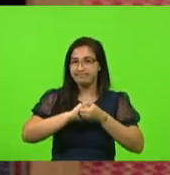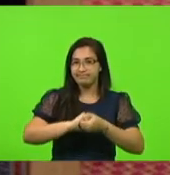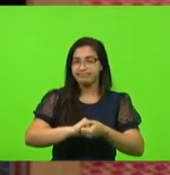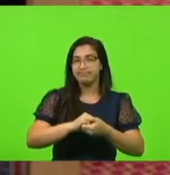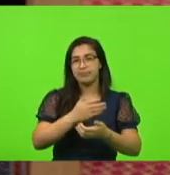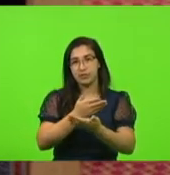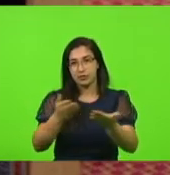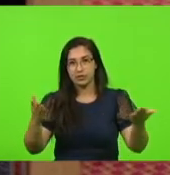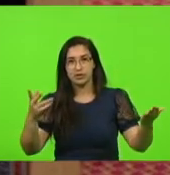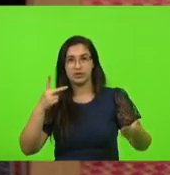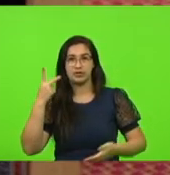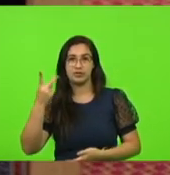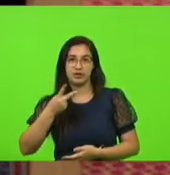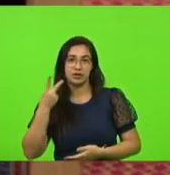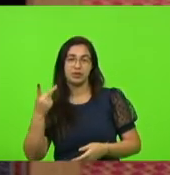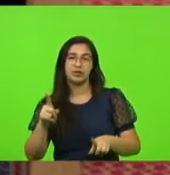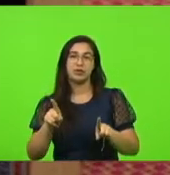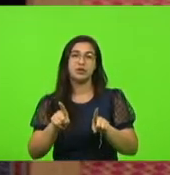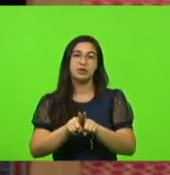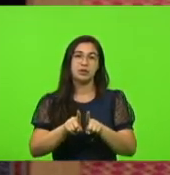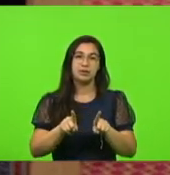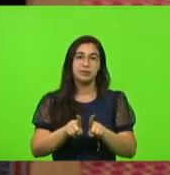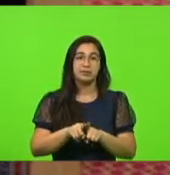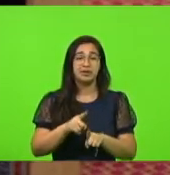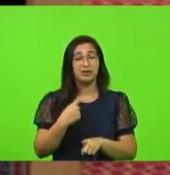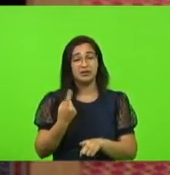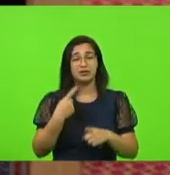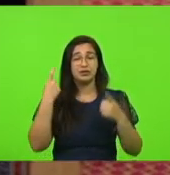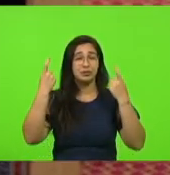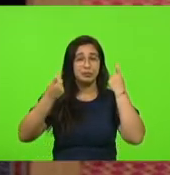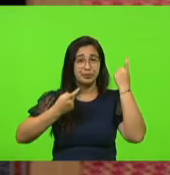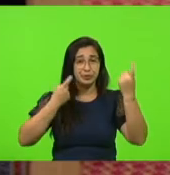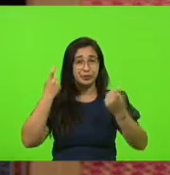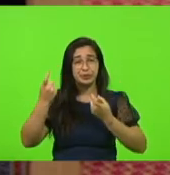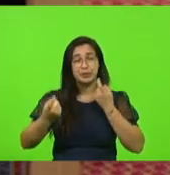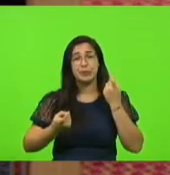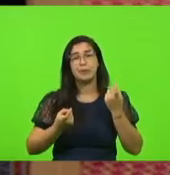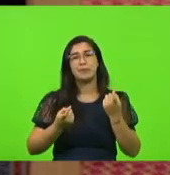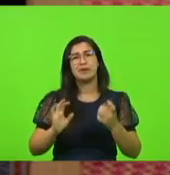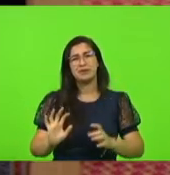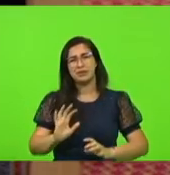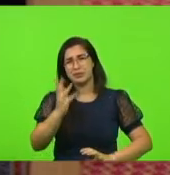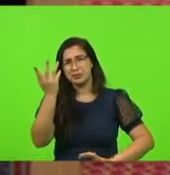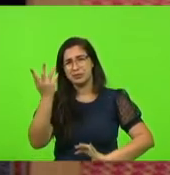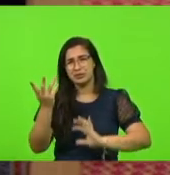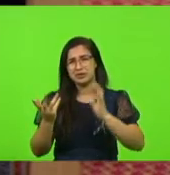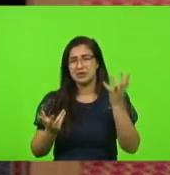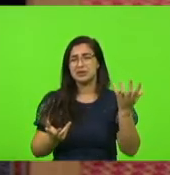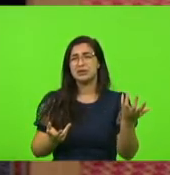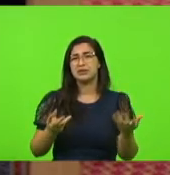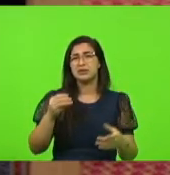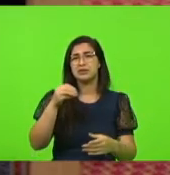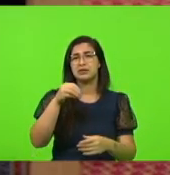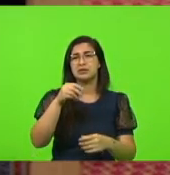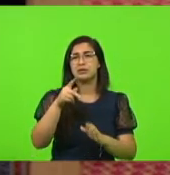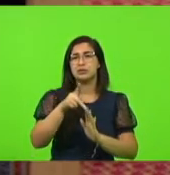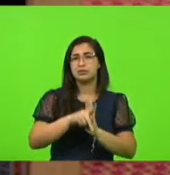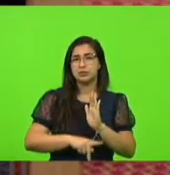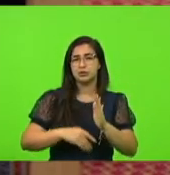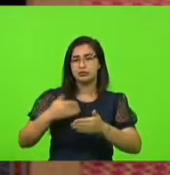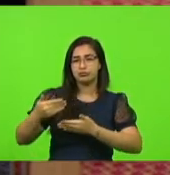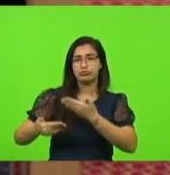vereadores, a nossa preocupação com a situação dos projetos em tramitação na